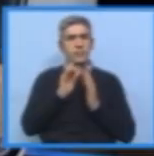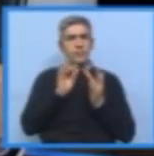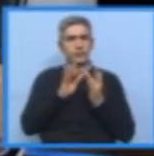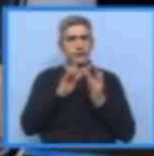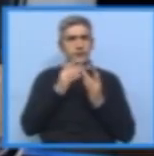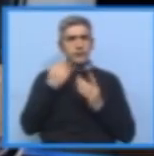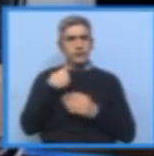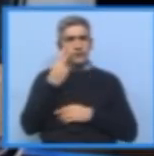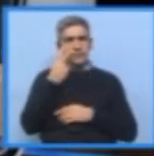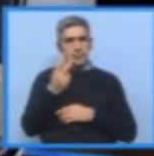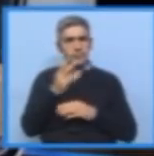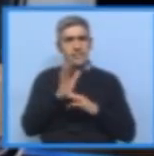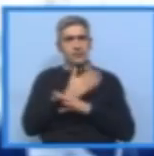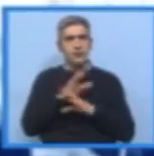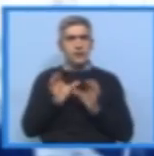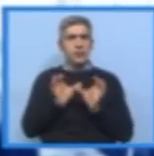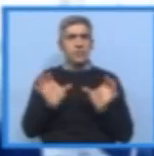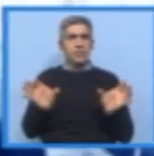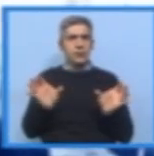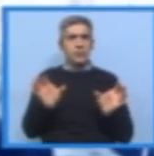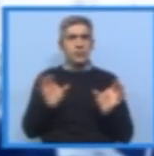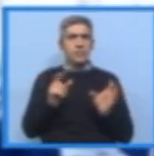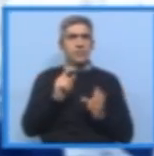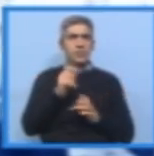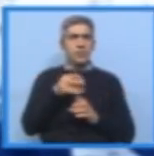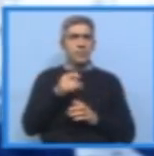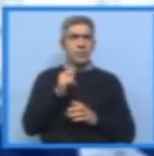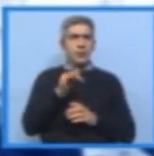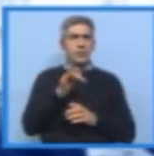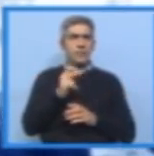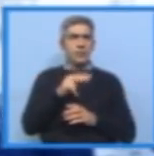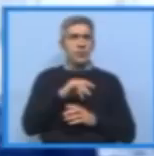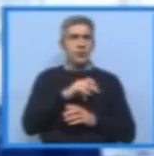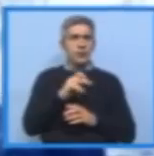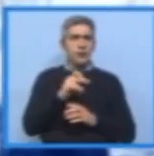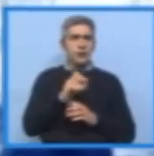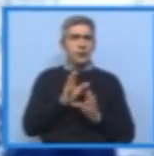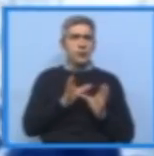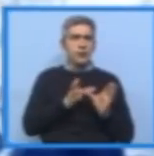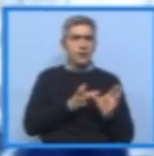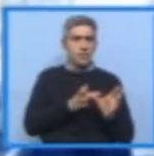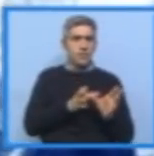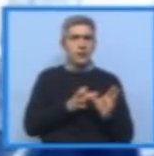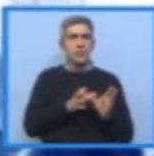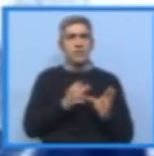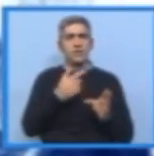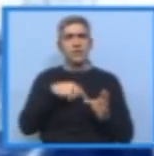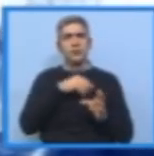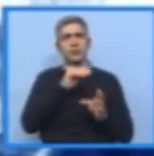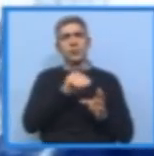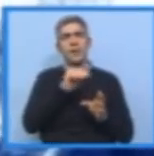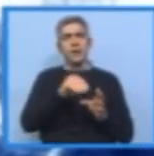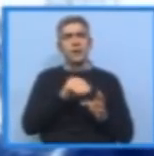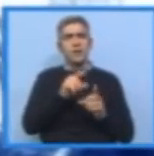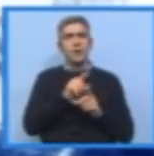contacto que vi, a separação da celebração da Epifania, que nós